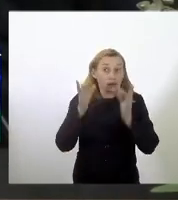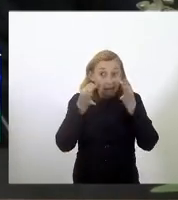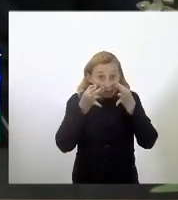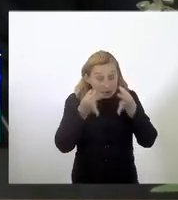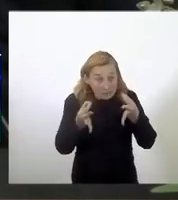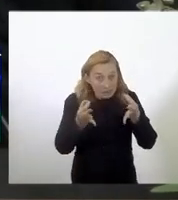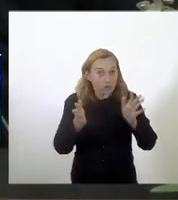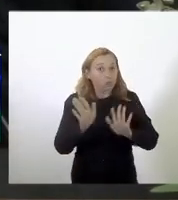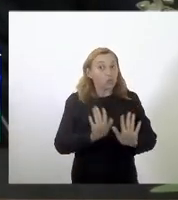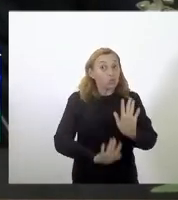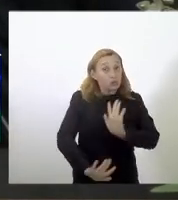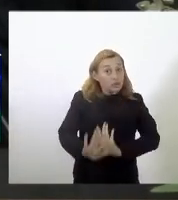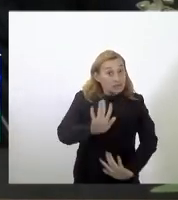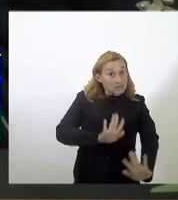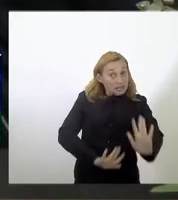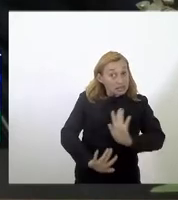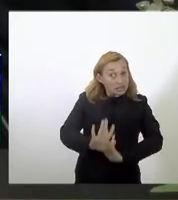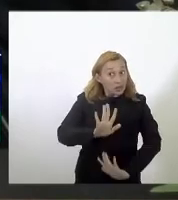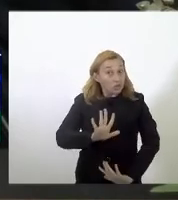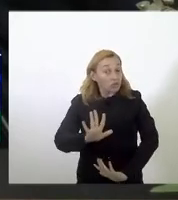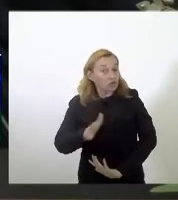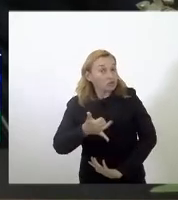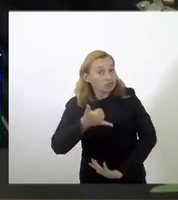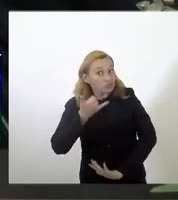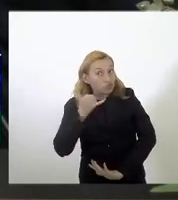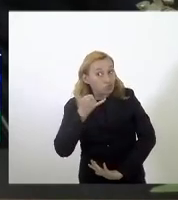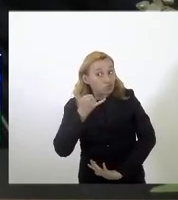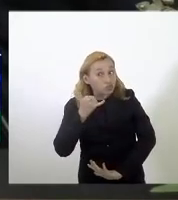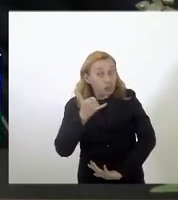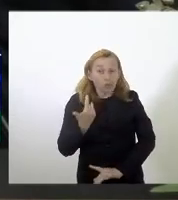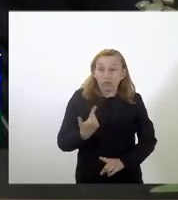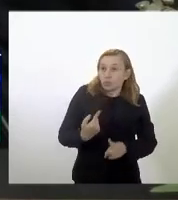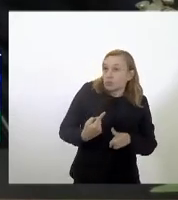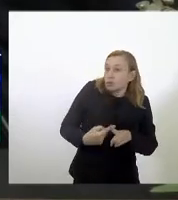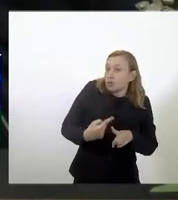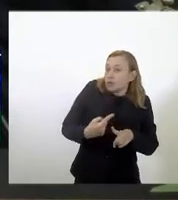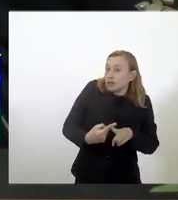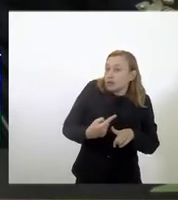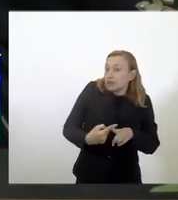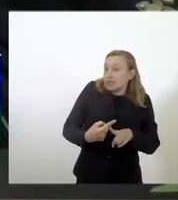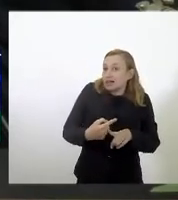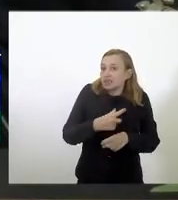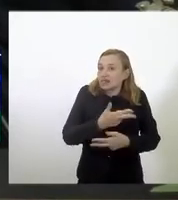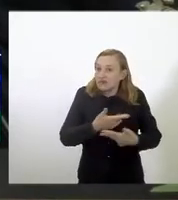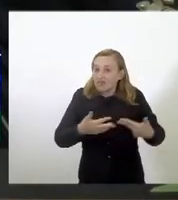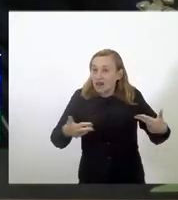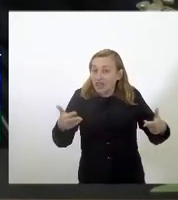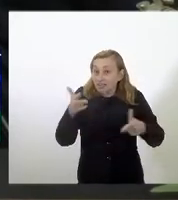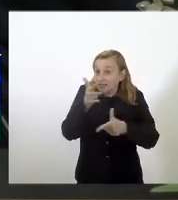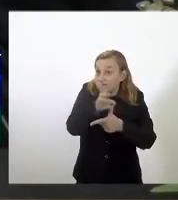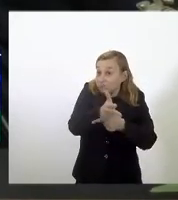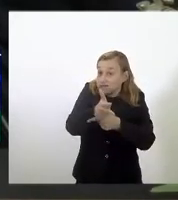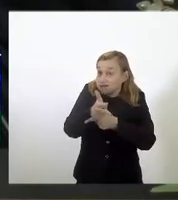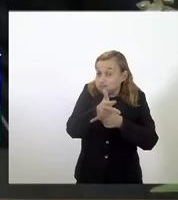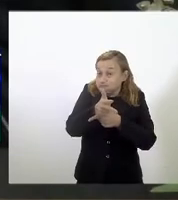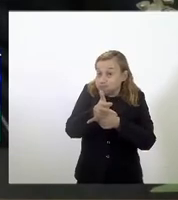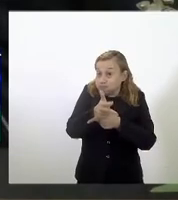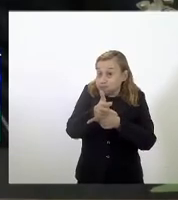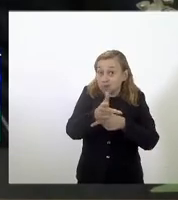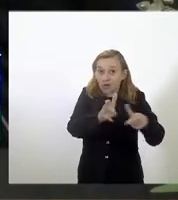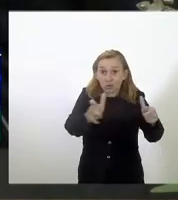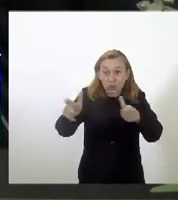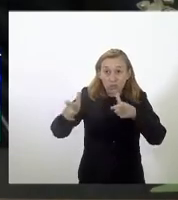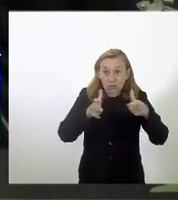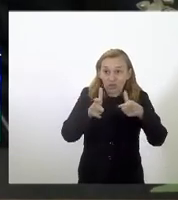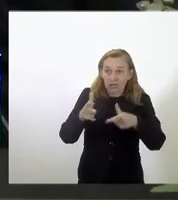que se vê no telefone, porque temos muitas câmeras no ambiente, temos